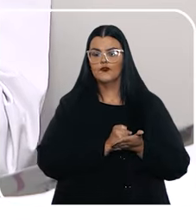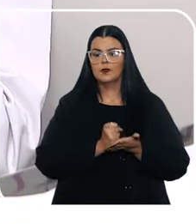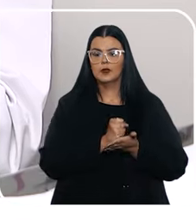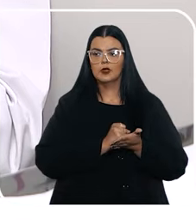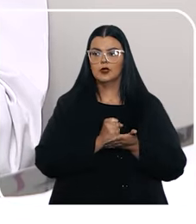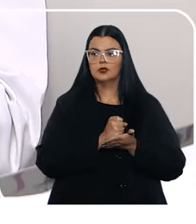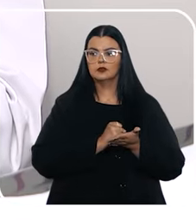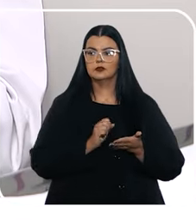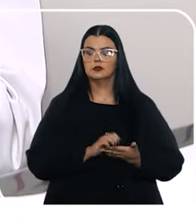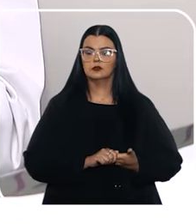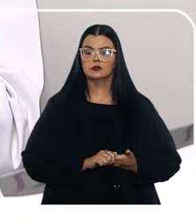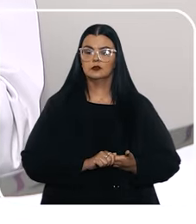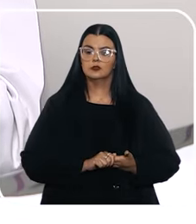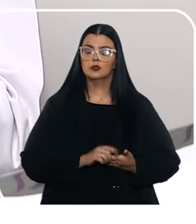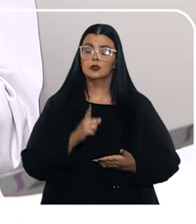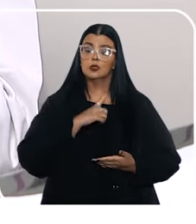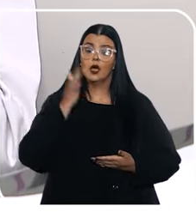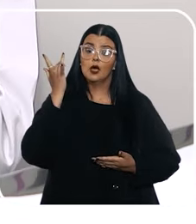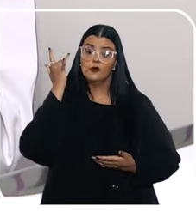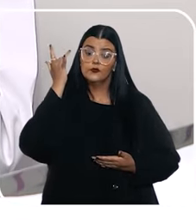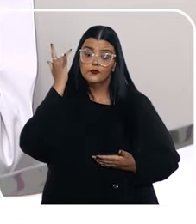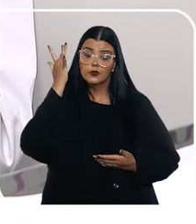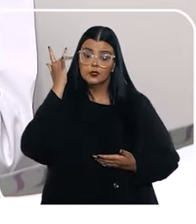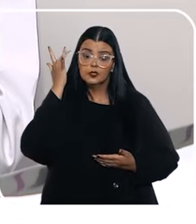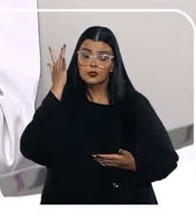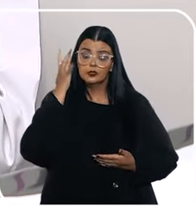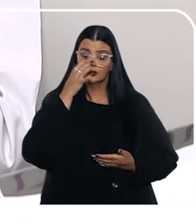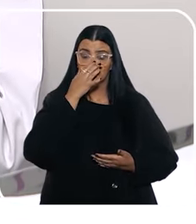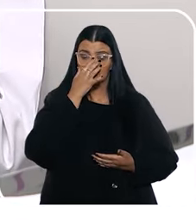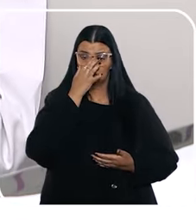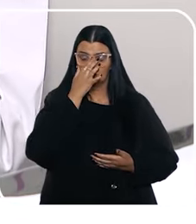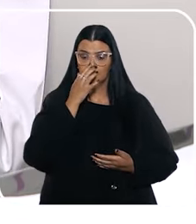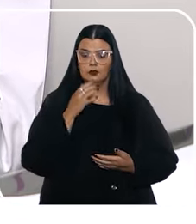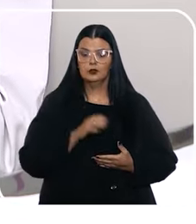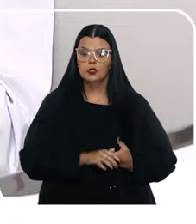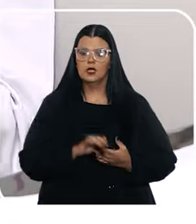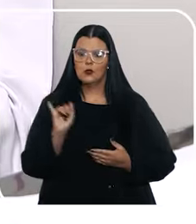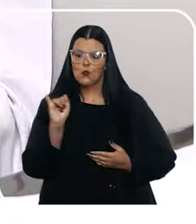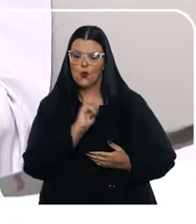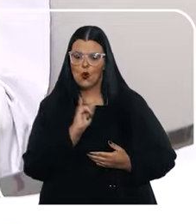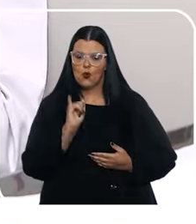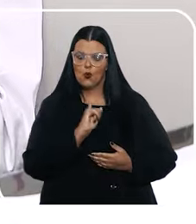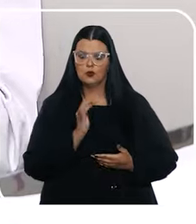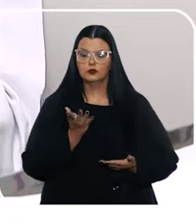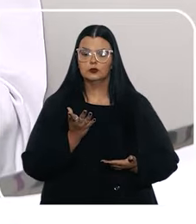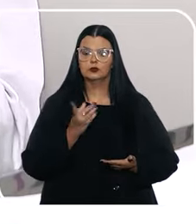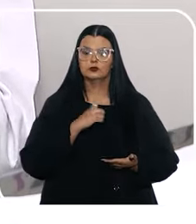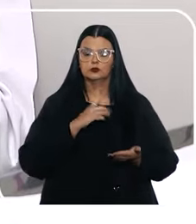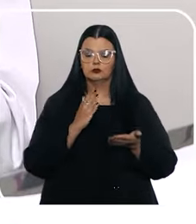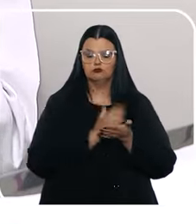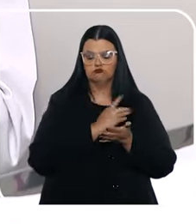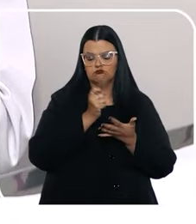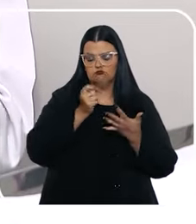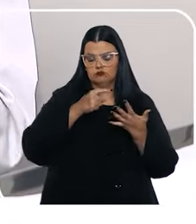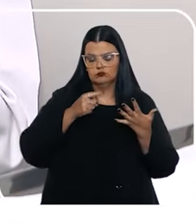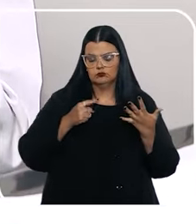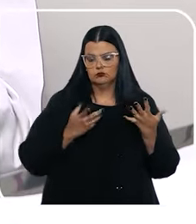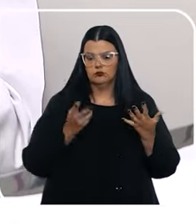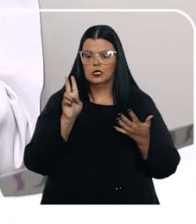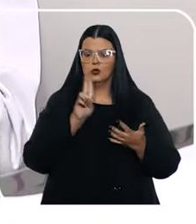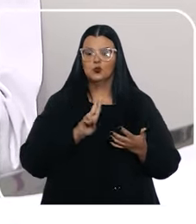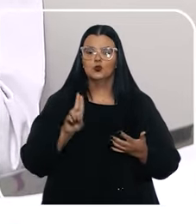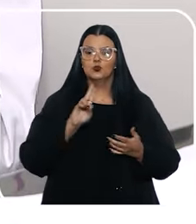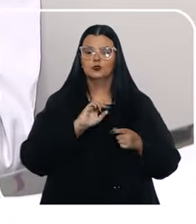drogas farmacológicas, uma facilidade de importações para alguns tipos de itens